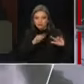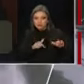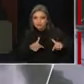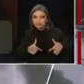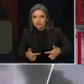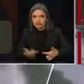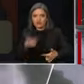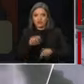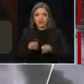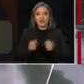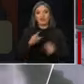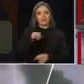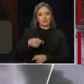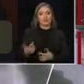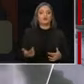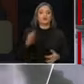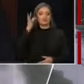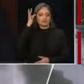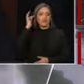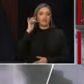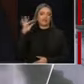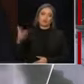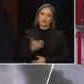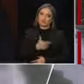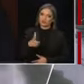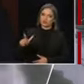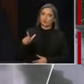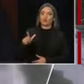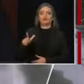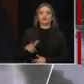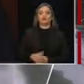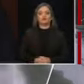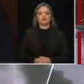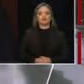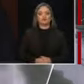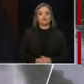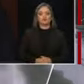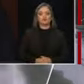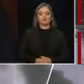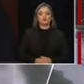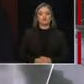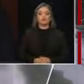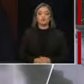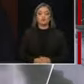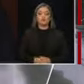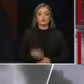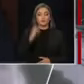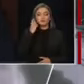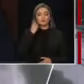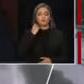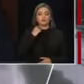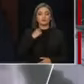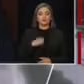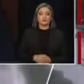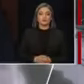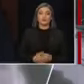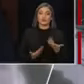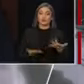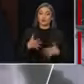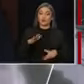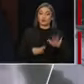posteriormente, foi evoluído pela teoria de Wells na teoria finalista. A sua configuração depende da